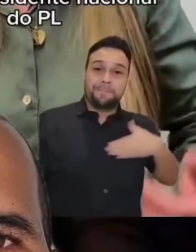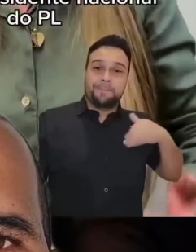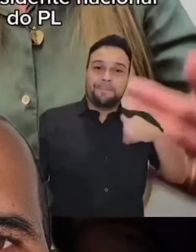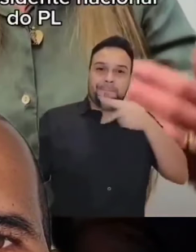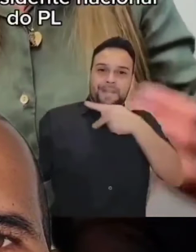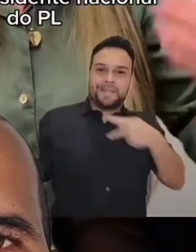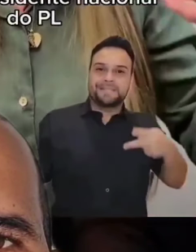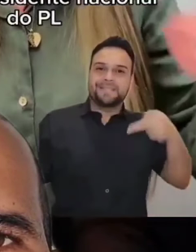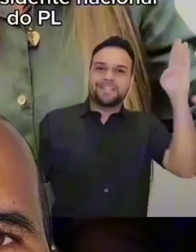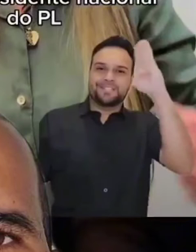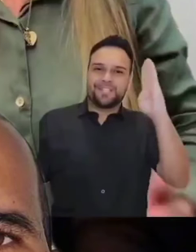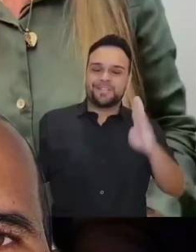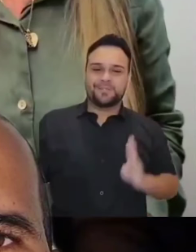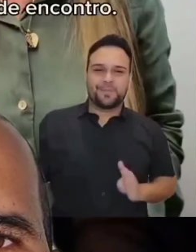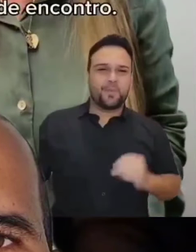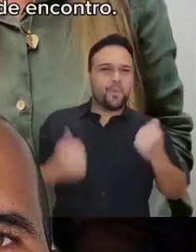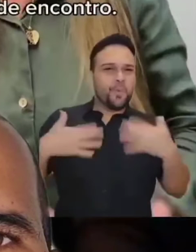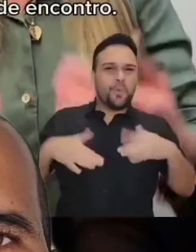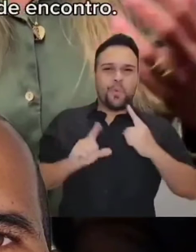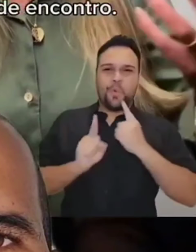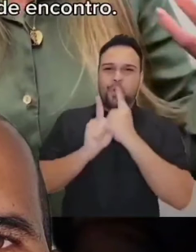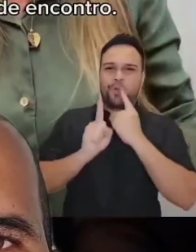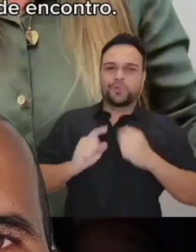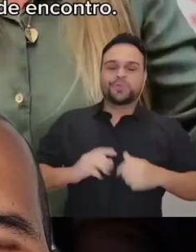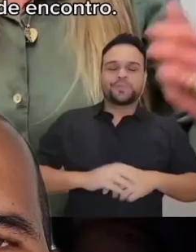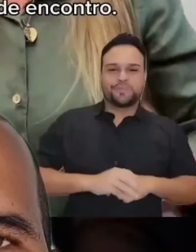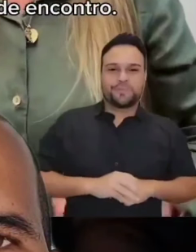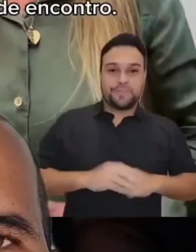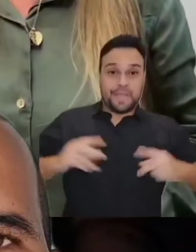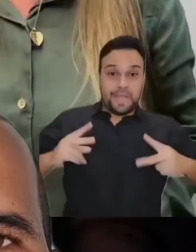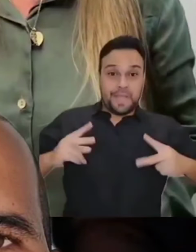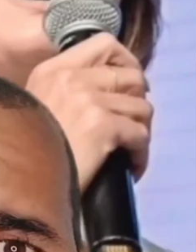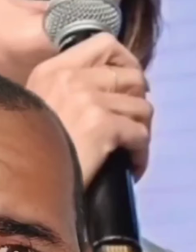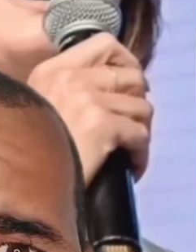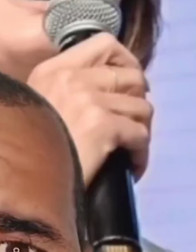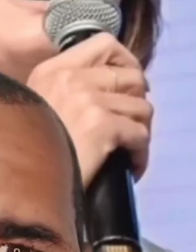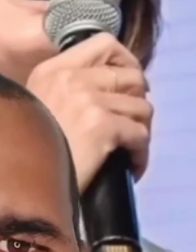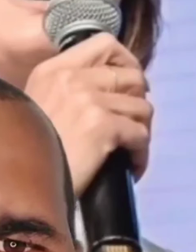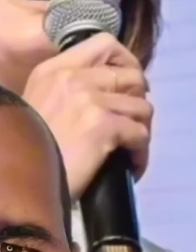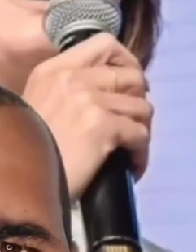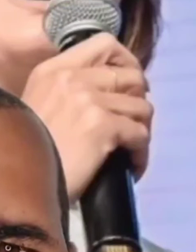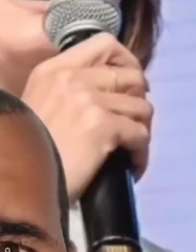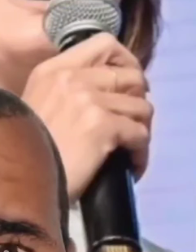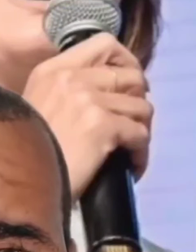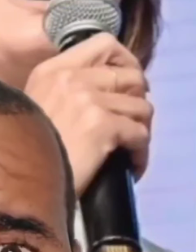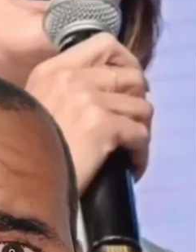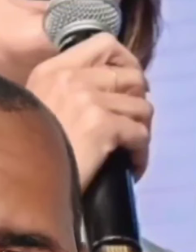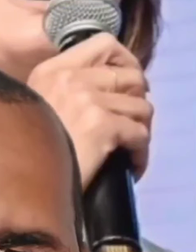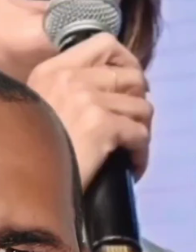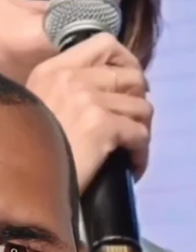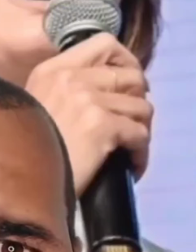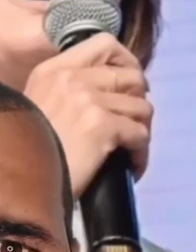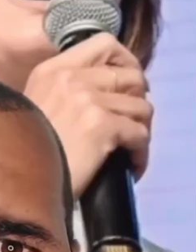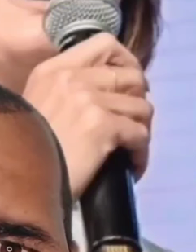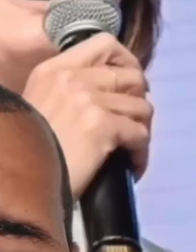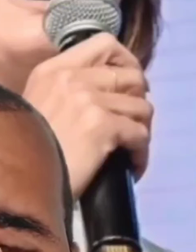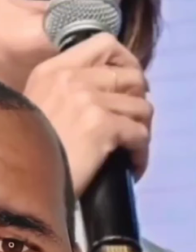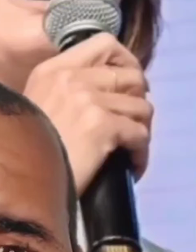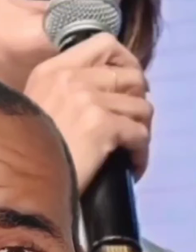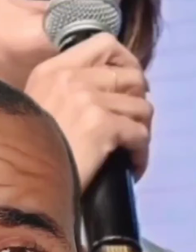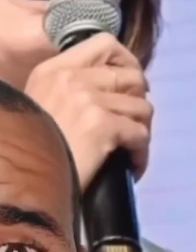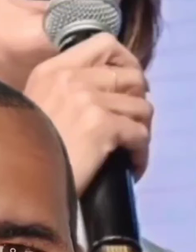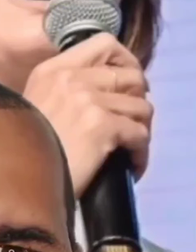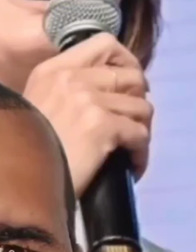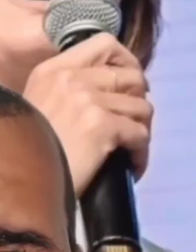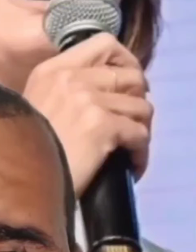nossa presidente nacional do PL Mulher nesse grande encontro. Pois é, minhas amigas, caso você queira participar desse evento,